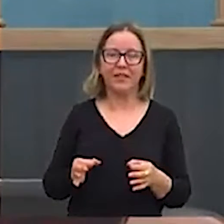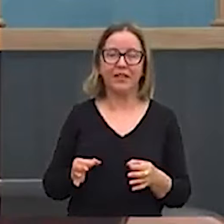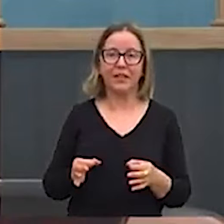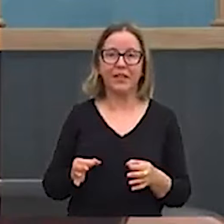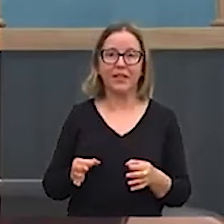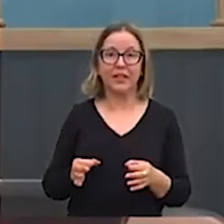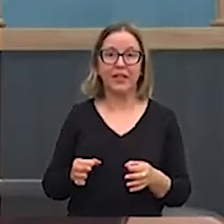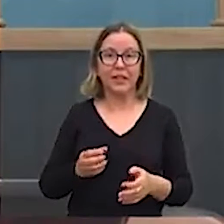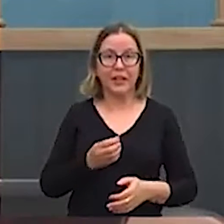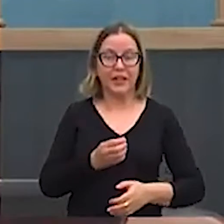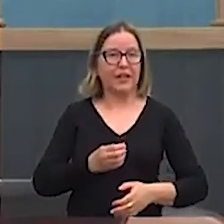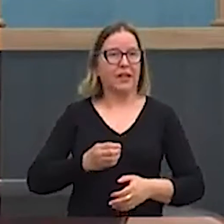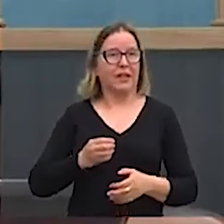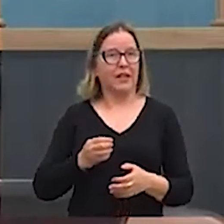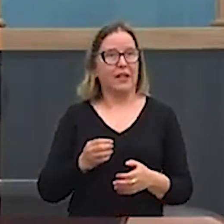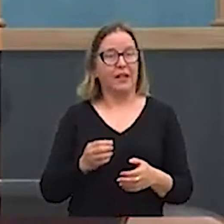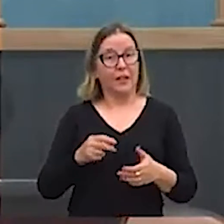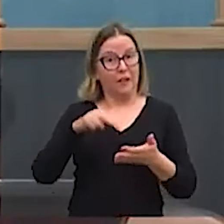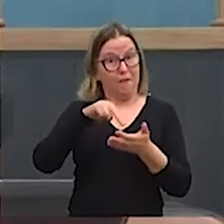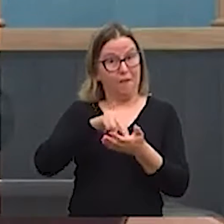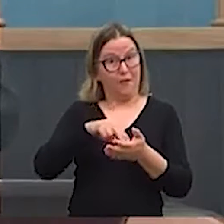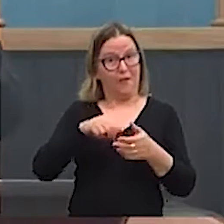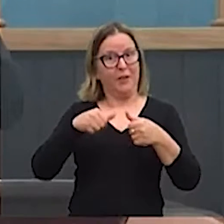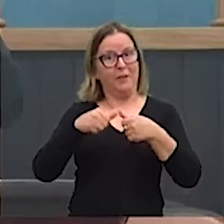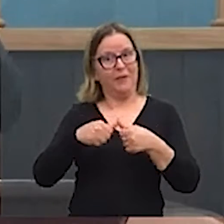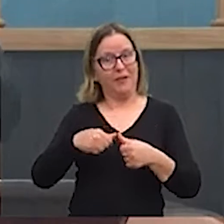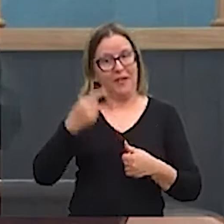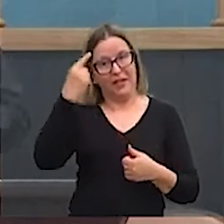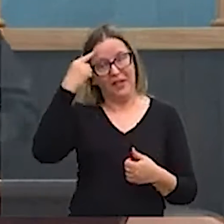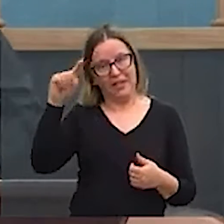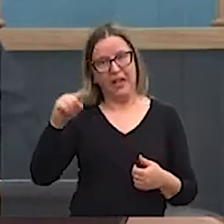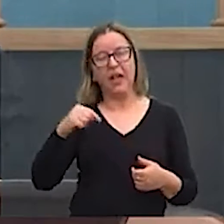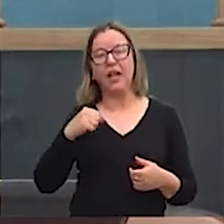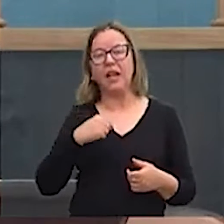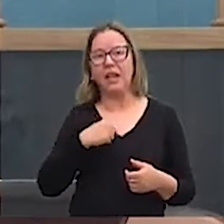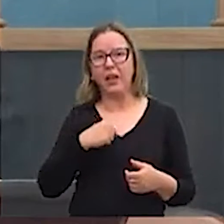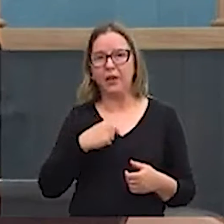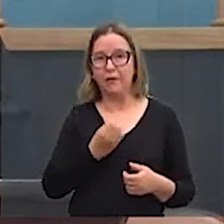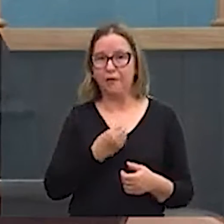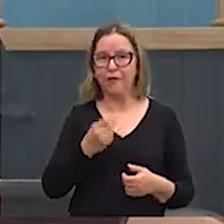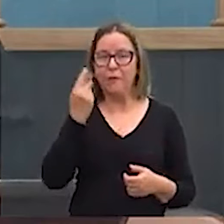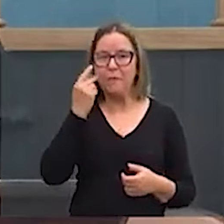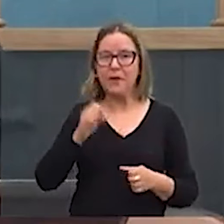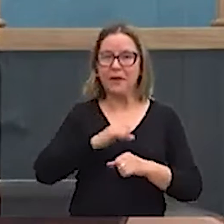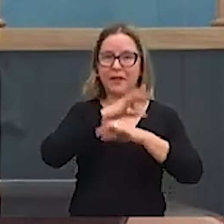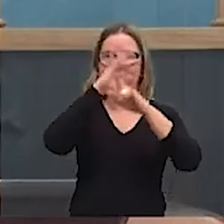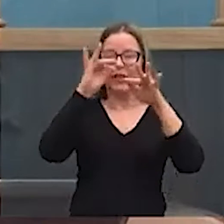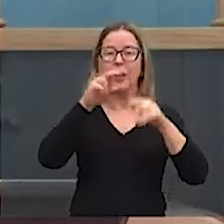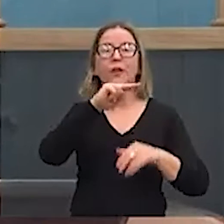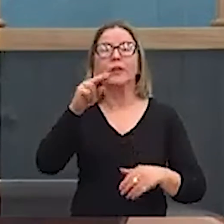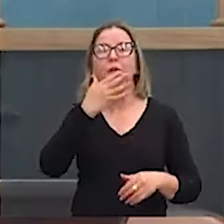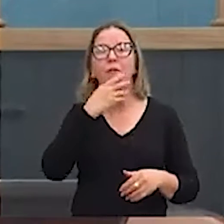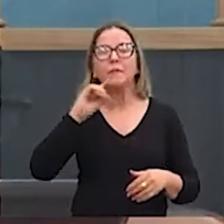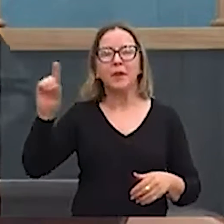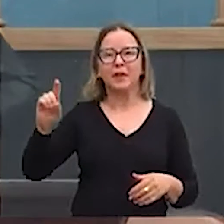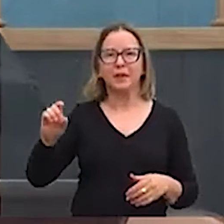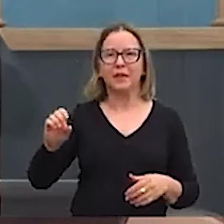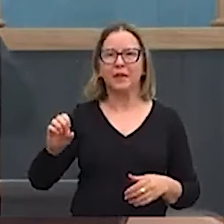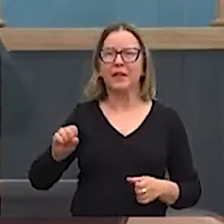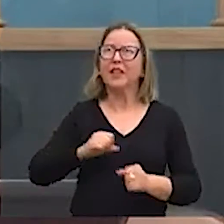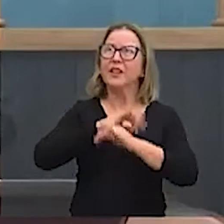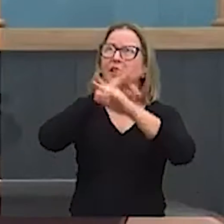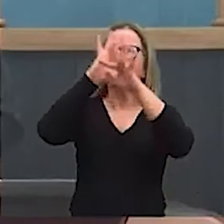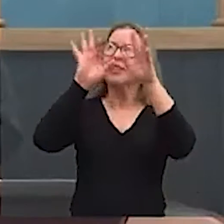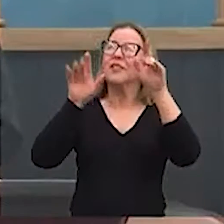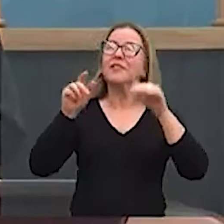esta ideia. Eu estou aqui para glorificar o nome do Pai. Glorifica o teu nome. Ele